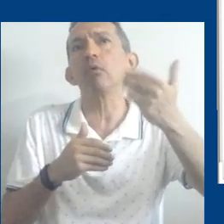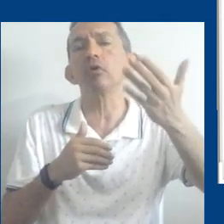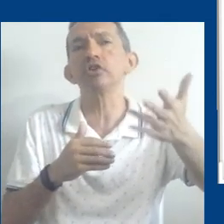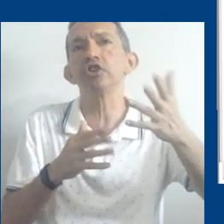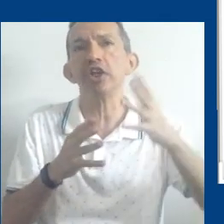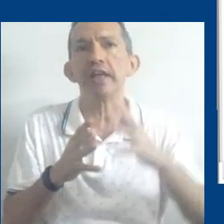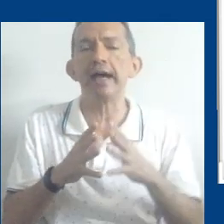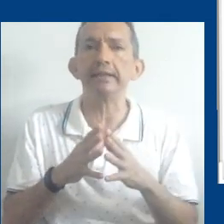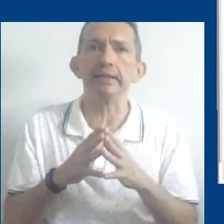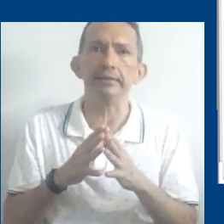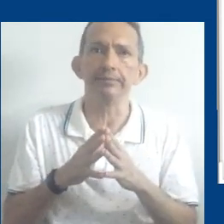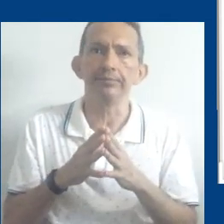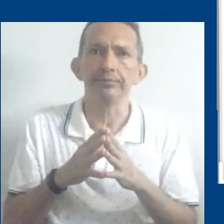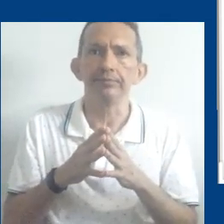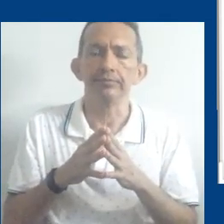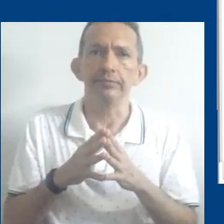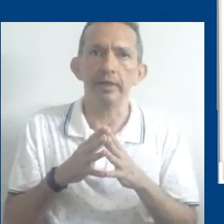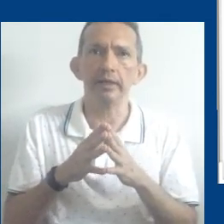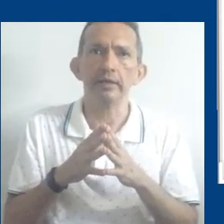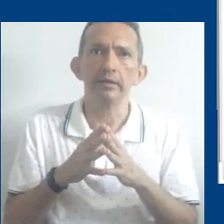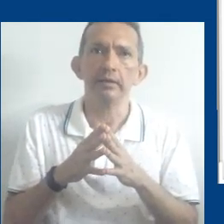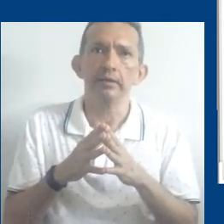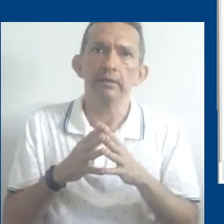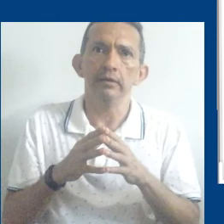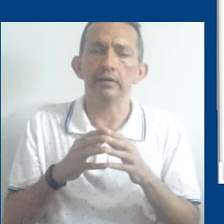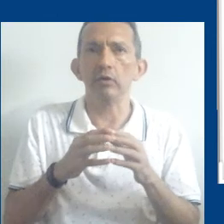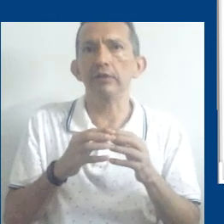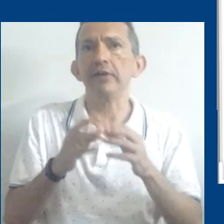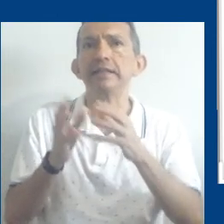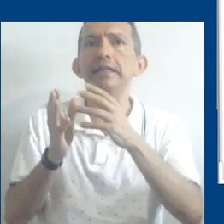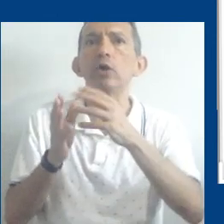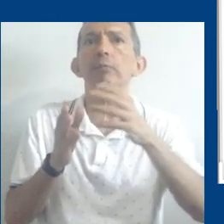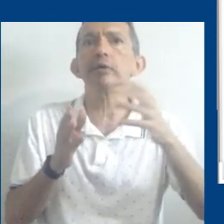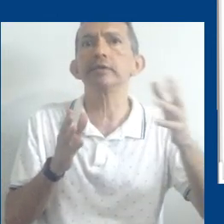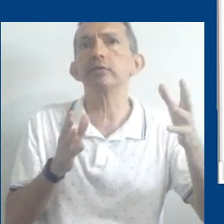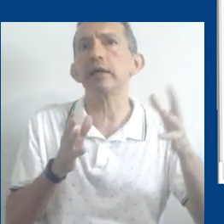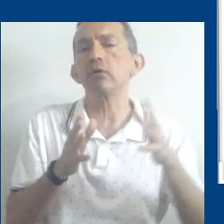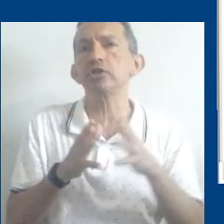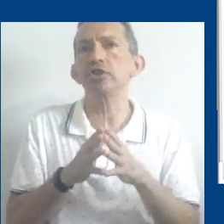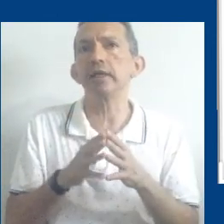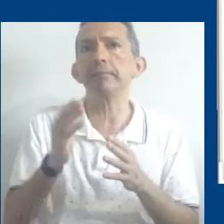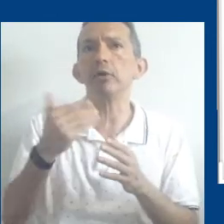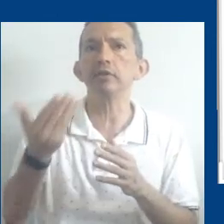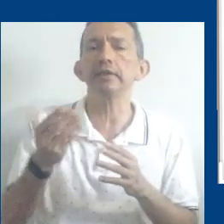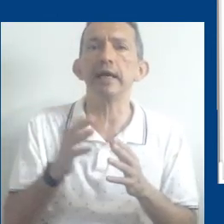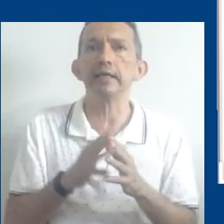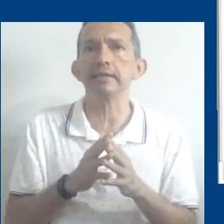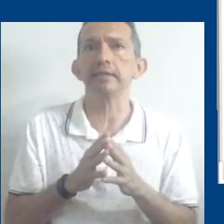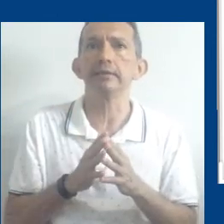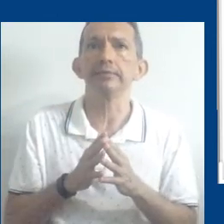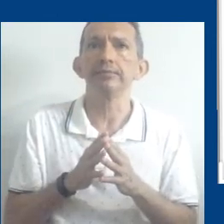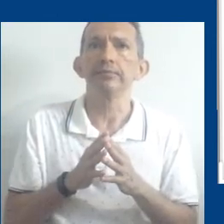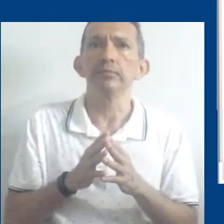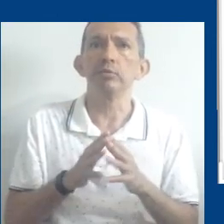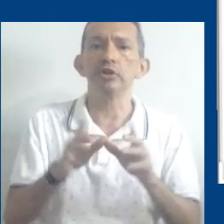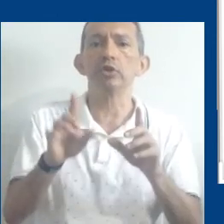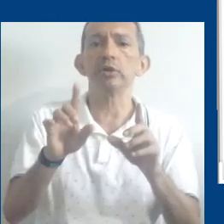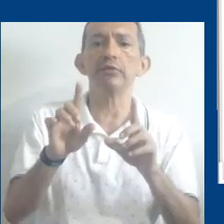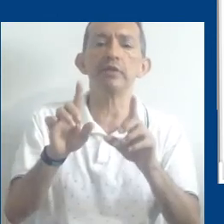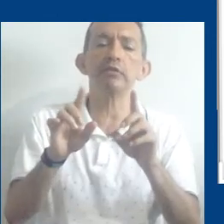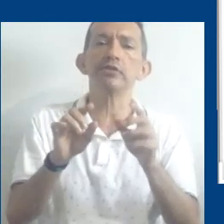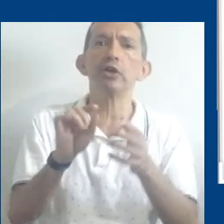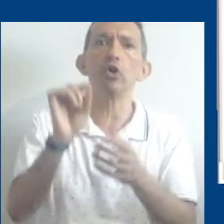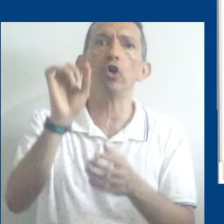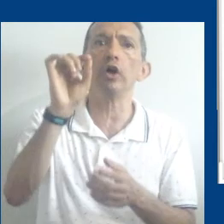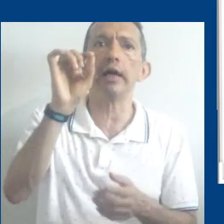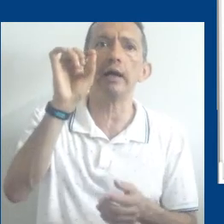da água oxigenada, né? Então ele faz a decomposição da água oxigenada, a peroxidase. Por isso que toda